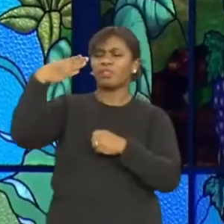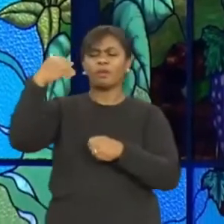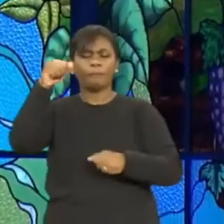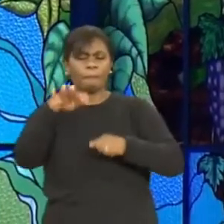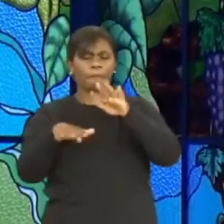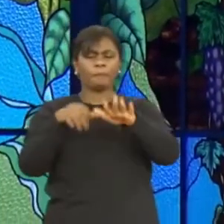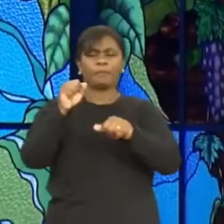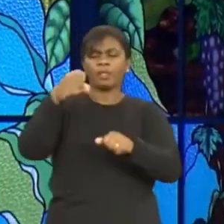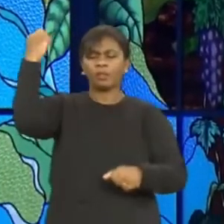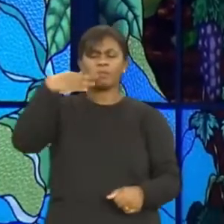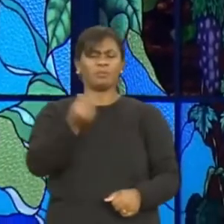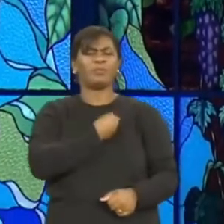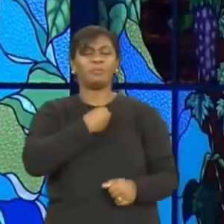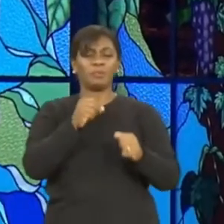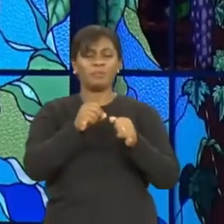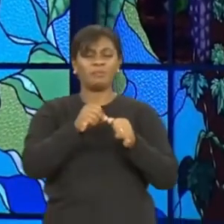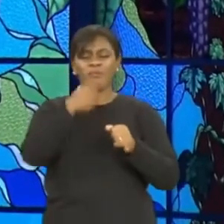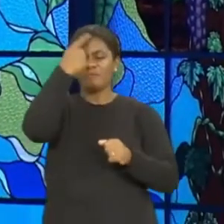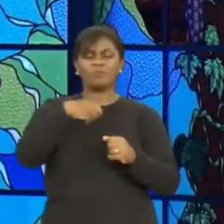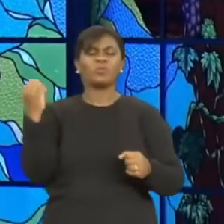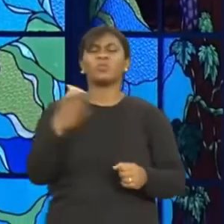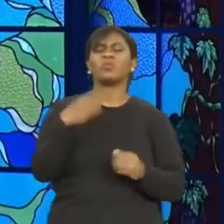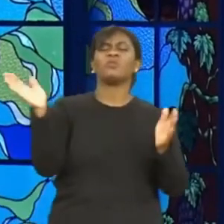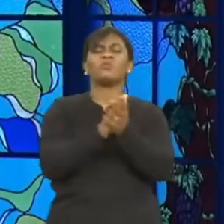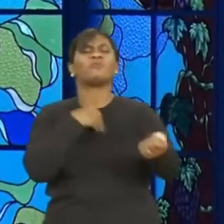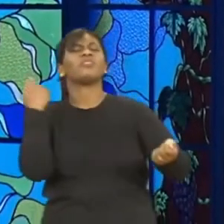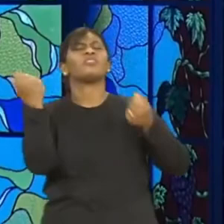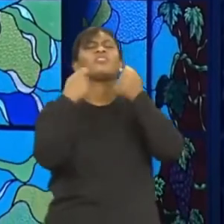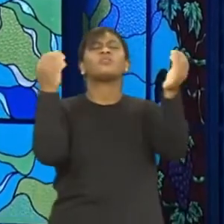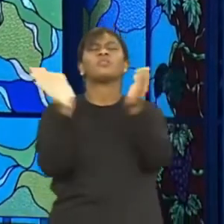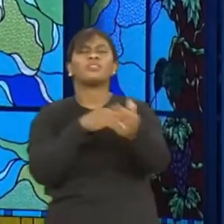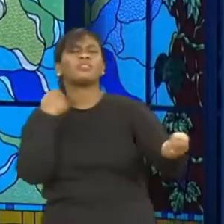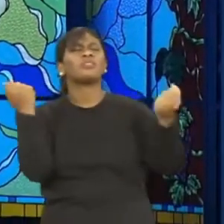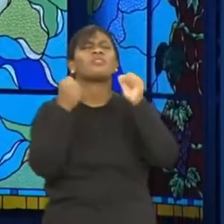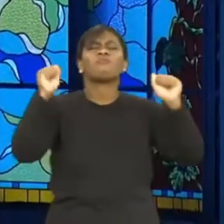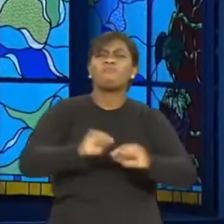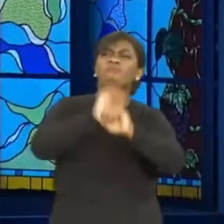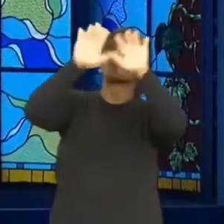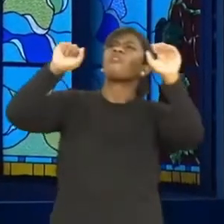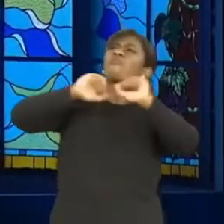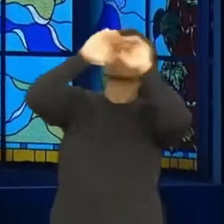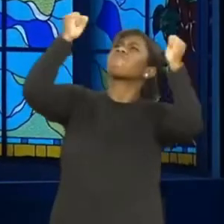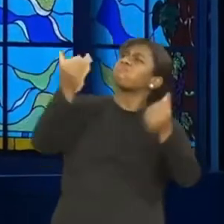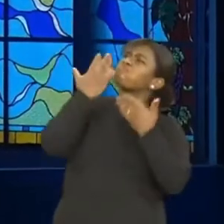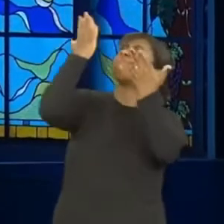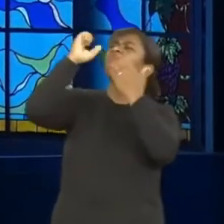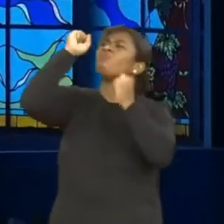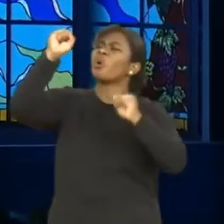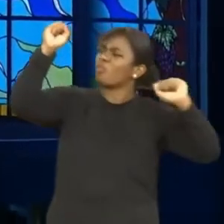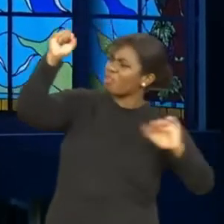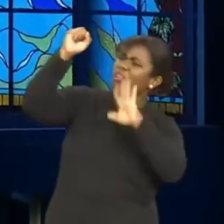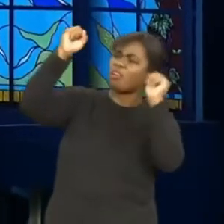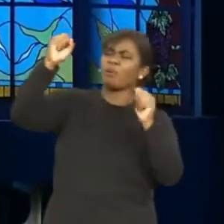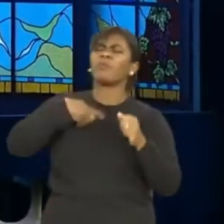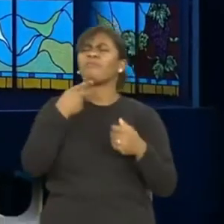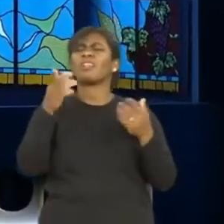me faz de novo. Aleluia, aleluia, aleluia. Pode dar glórias ao teu Deus, pode dizer